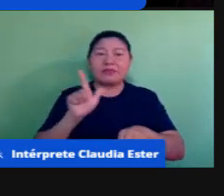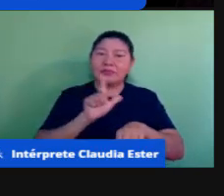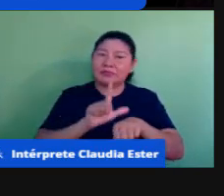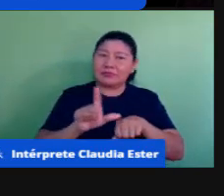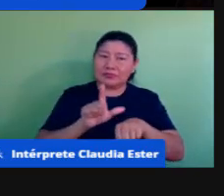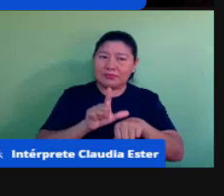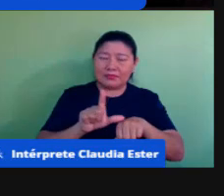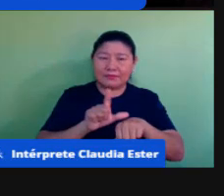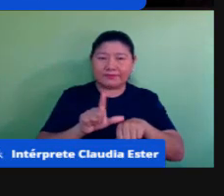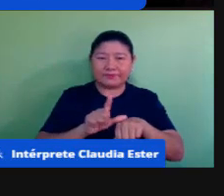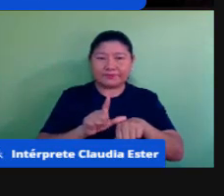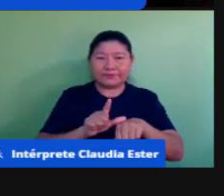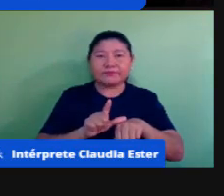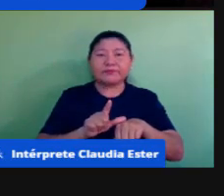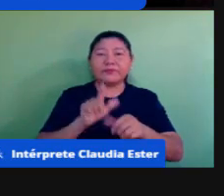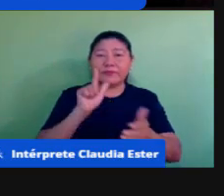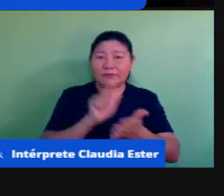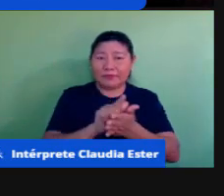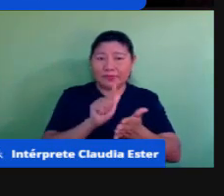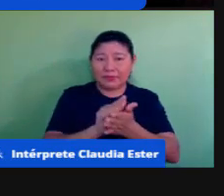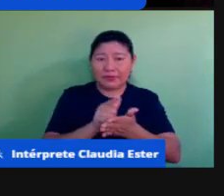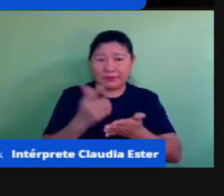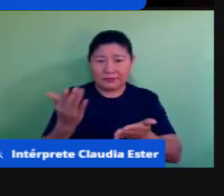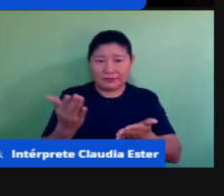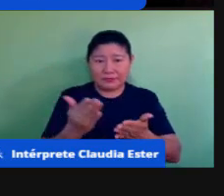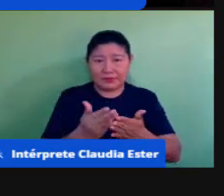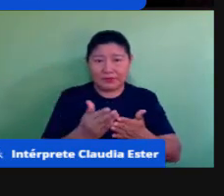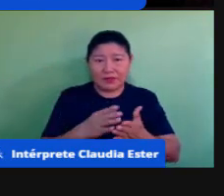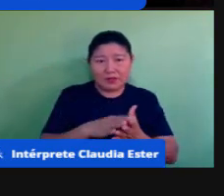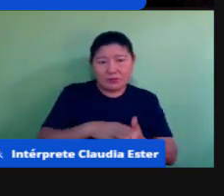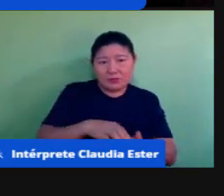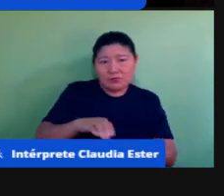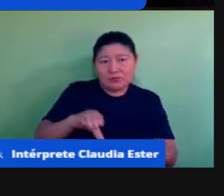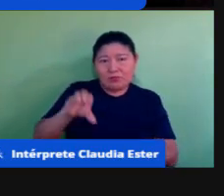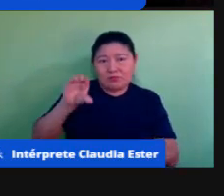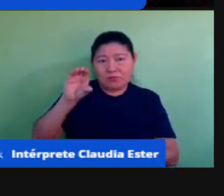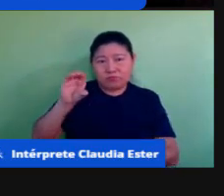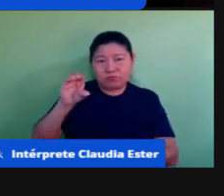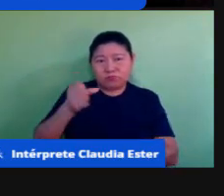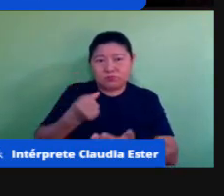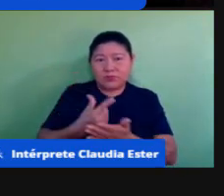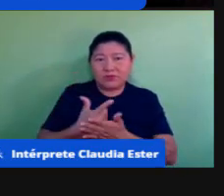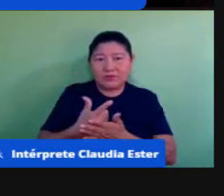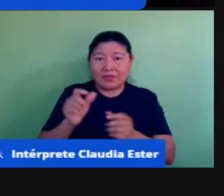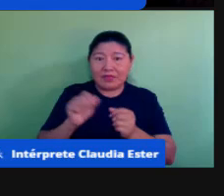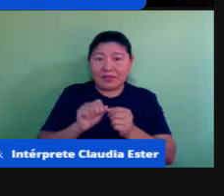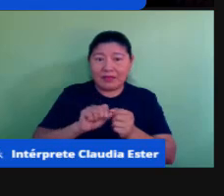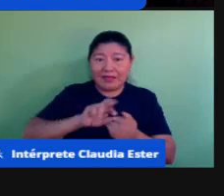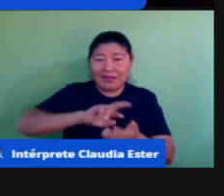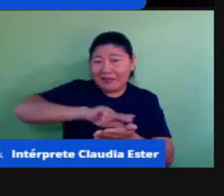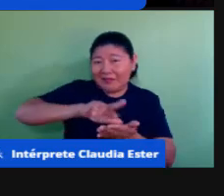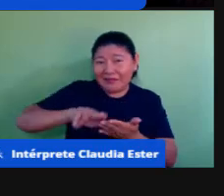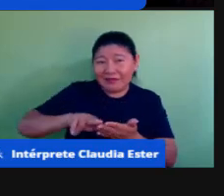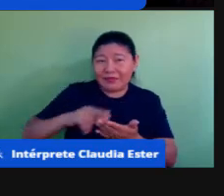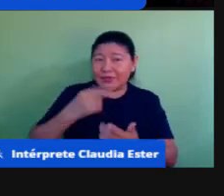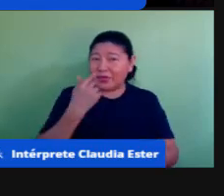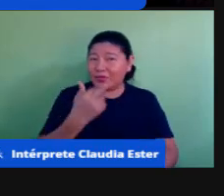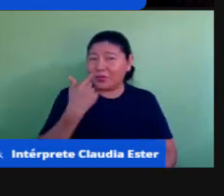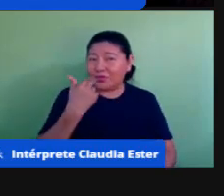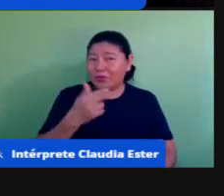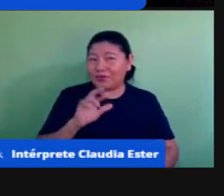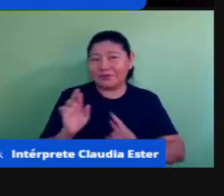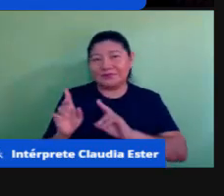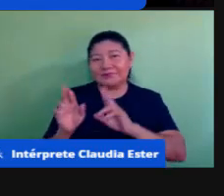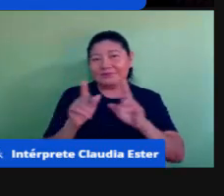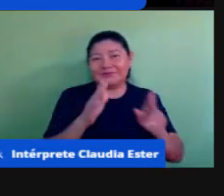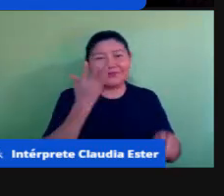Não é caro, rende muito, muito. Você consegue fazer vários daqueles ali, utilizando. E olha que legal, tudo coloridinho. Então, pensa, você